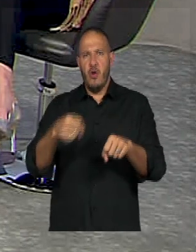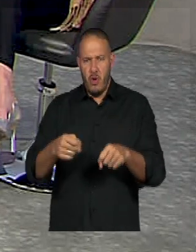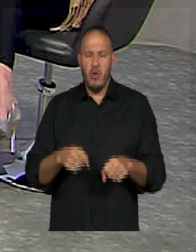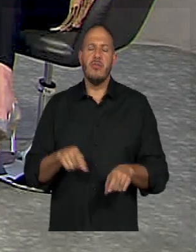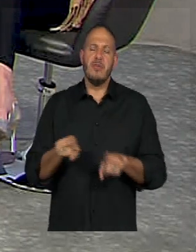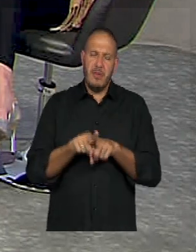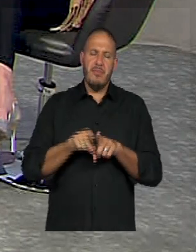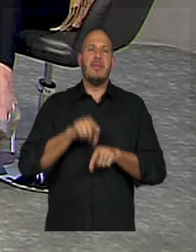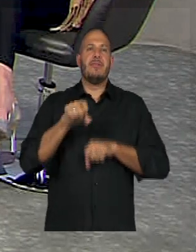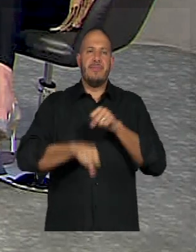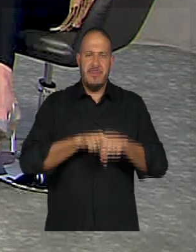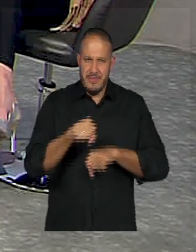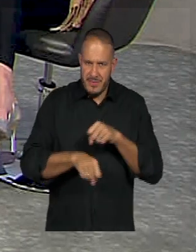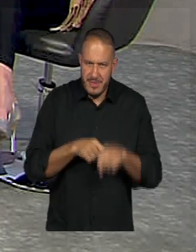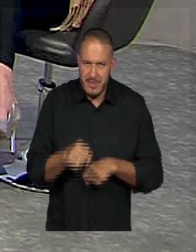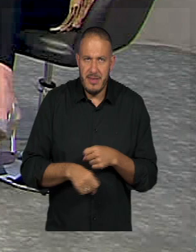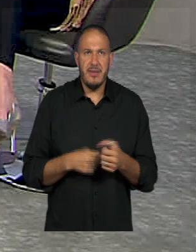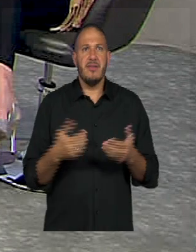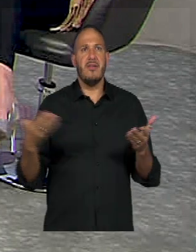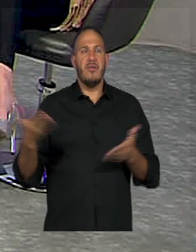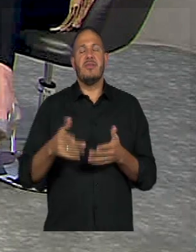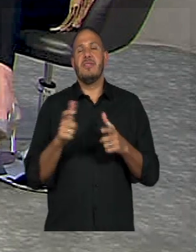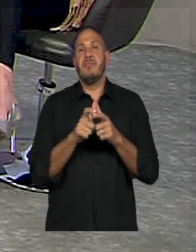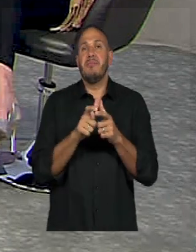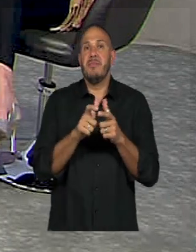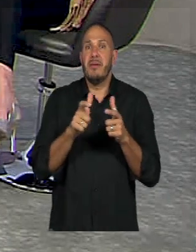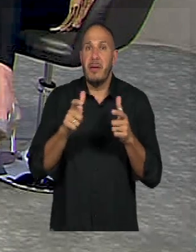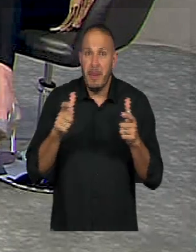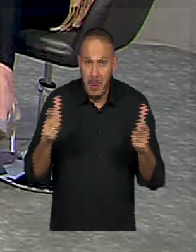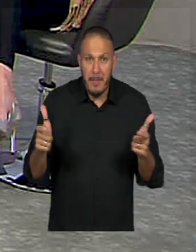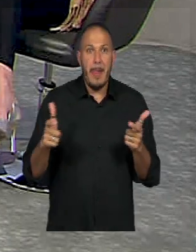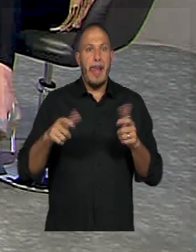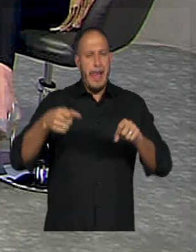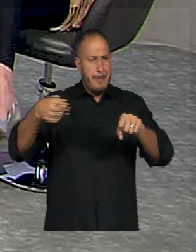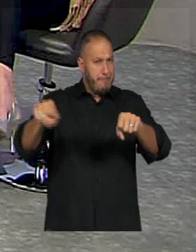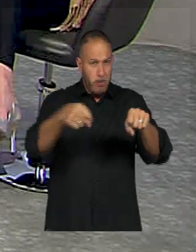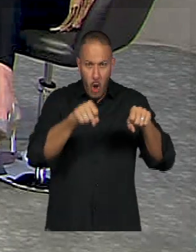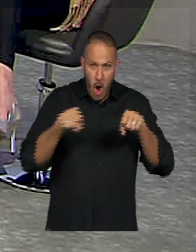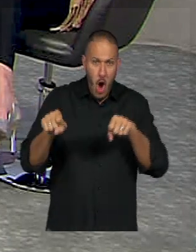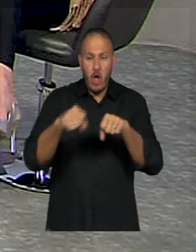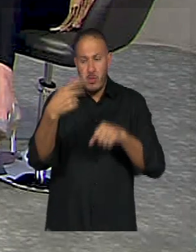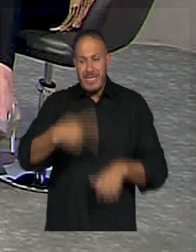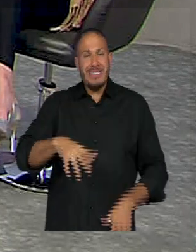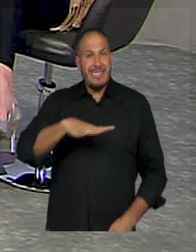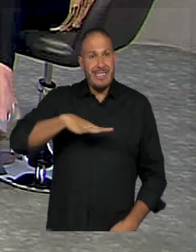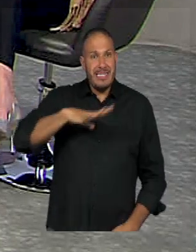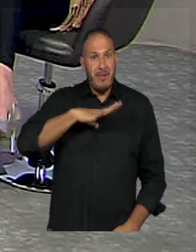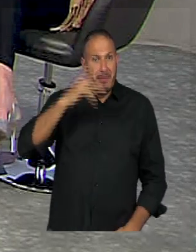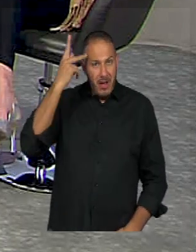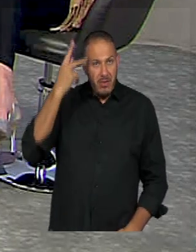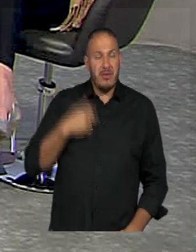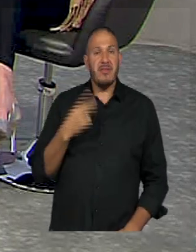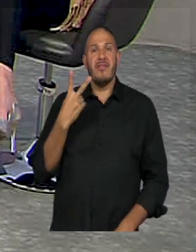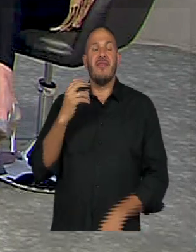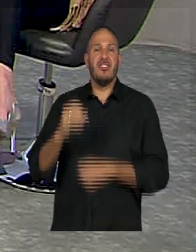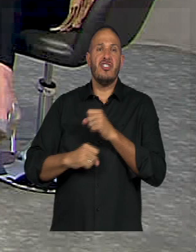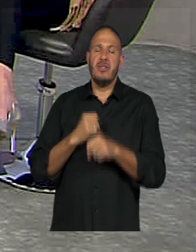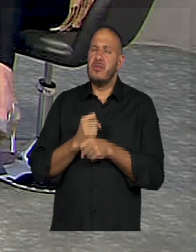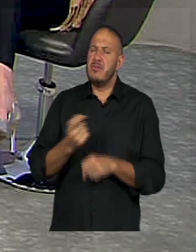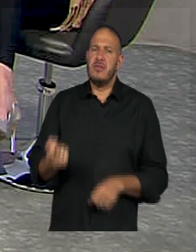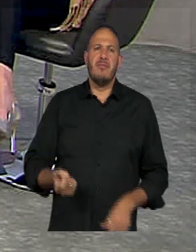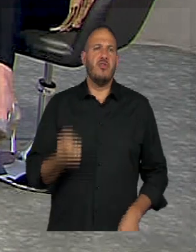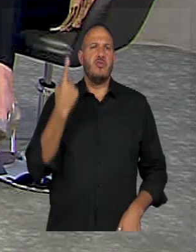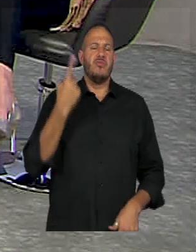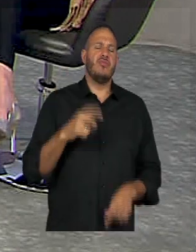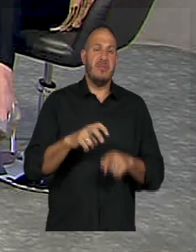bicicleta também atualmente. Tem aumentado muito, o volume de motos que aumentou em São Paulo nos últimos 20 anos é absurdo. E